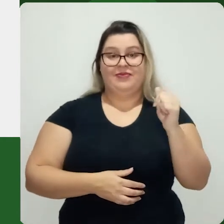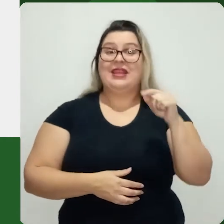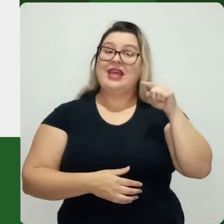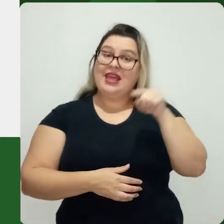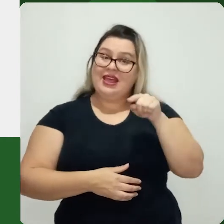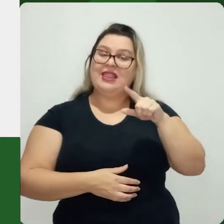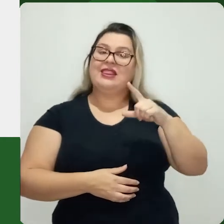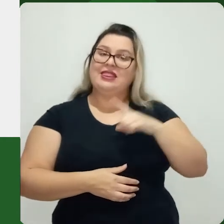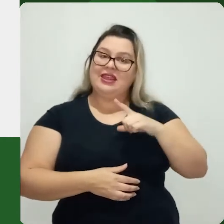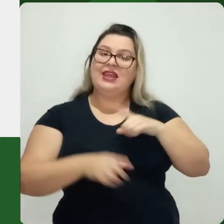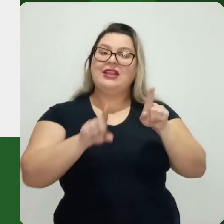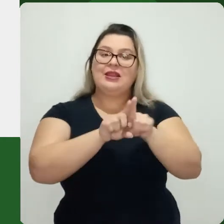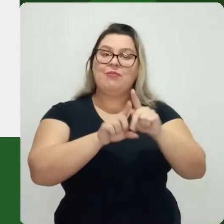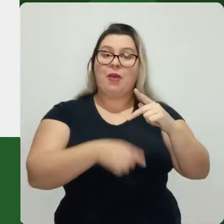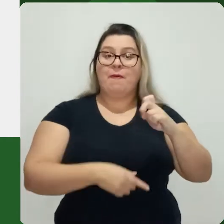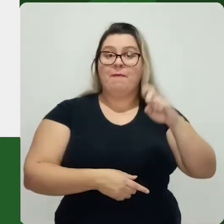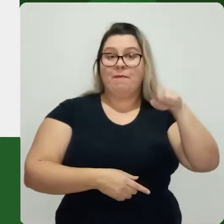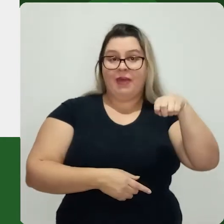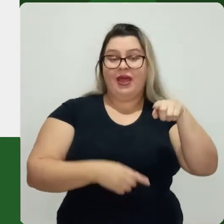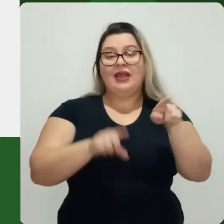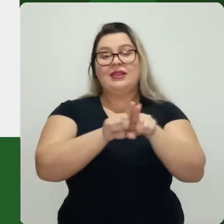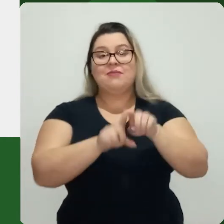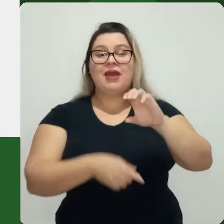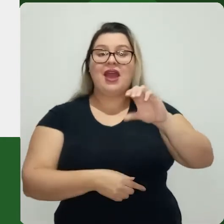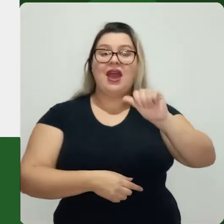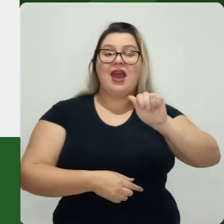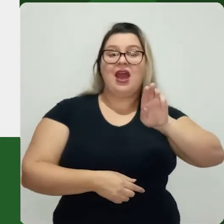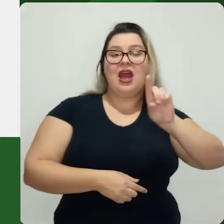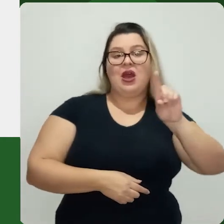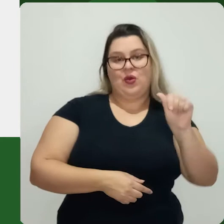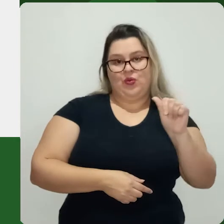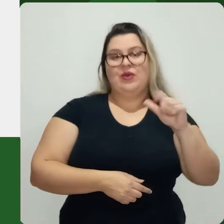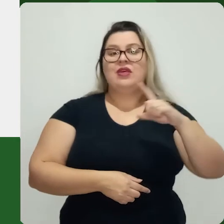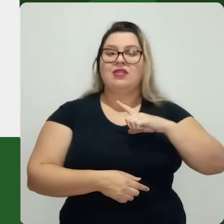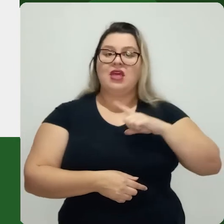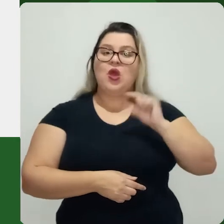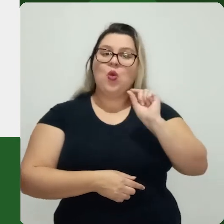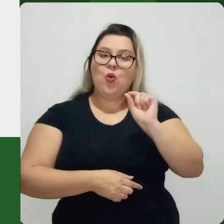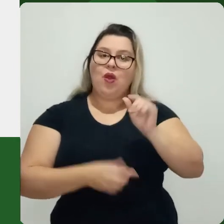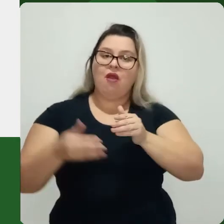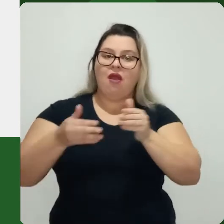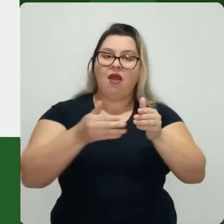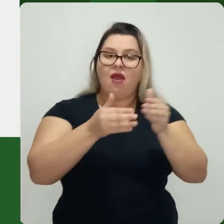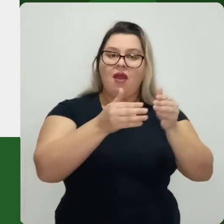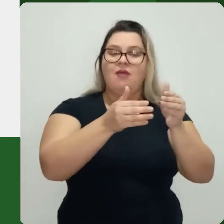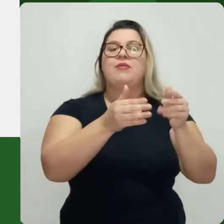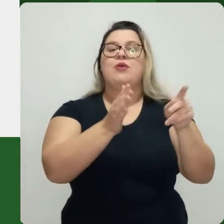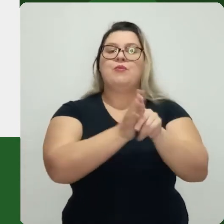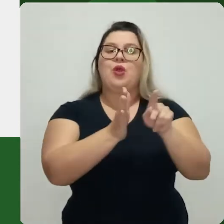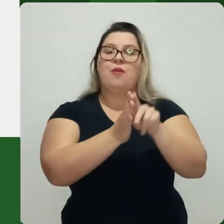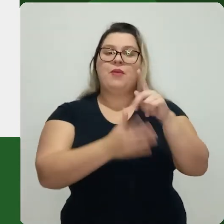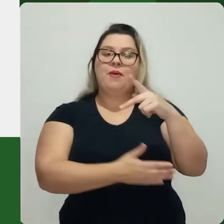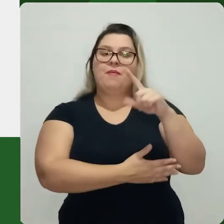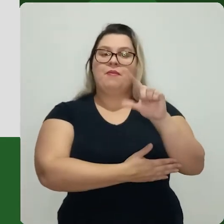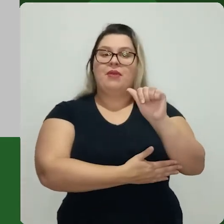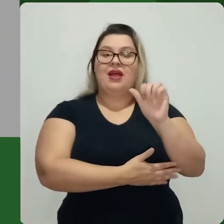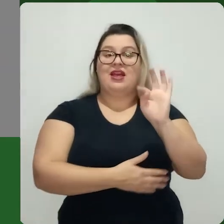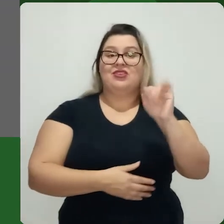platinas ainda possuem um pé e uma cauda, que seguem o caminho das pedras das platinas.